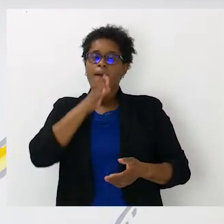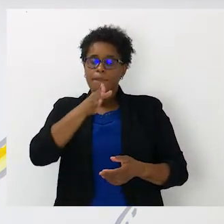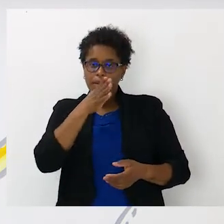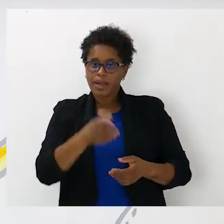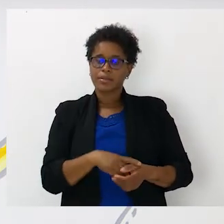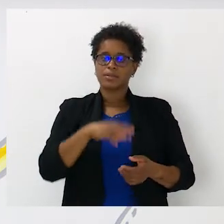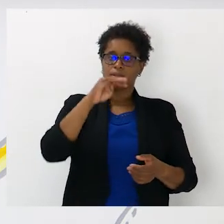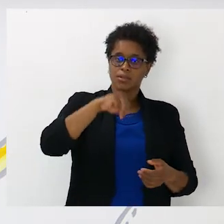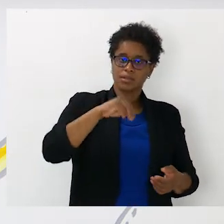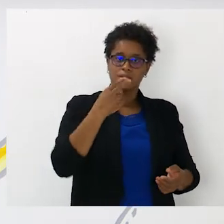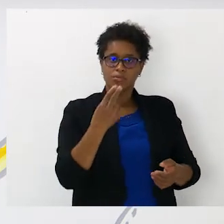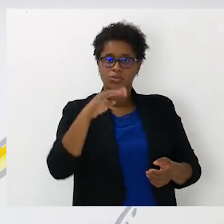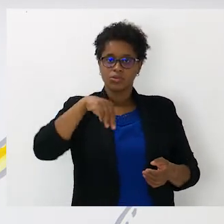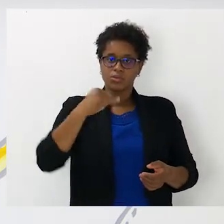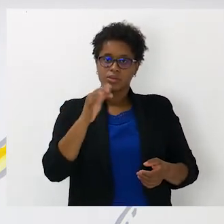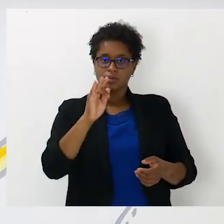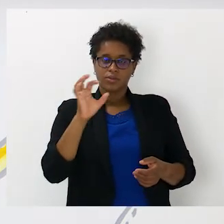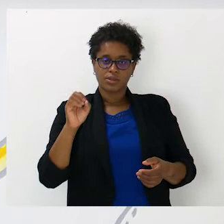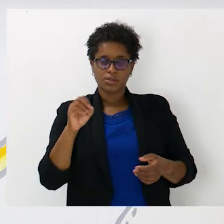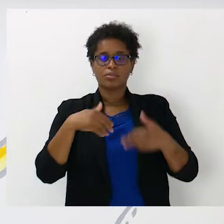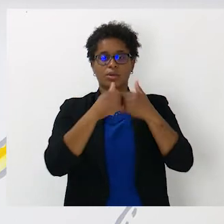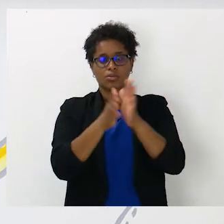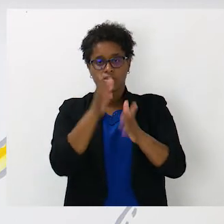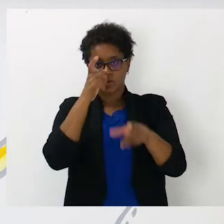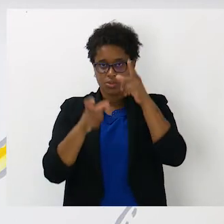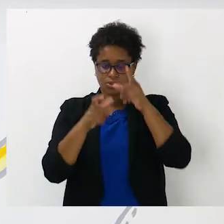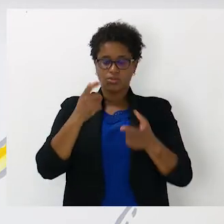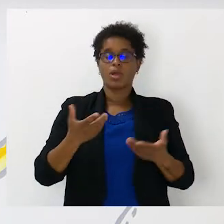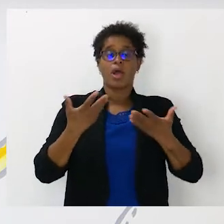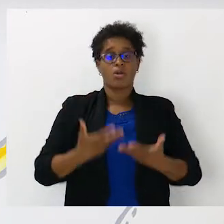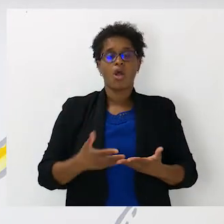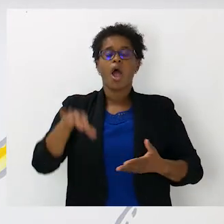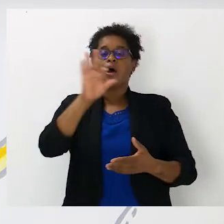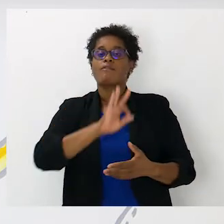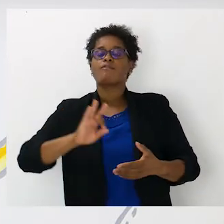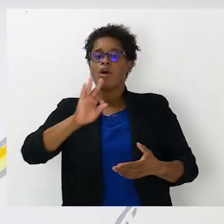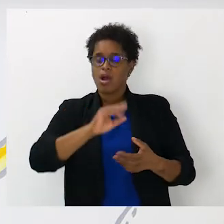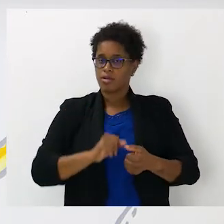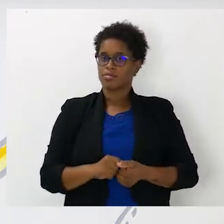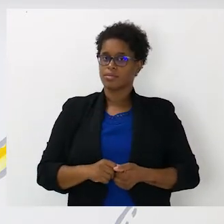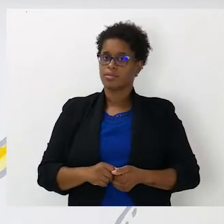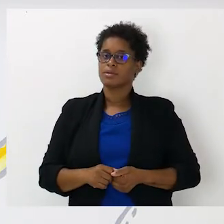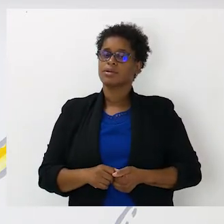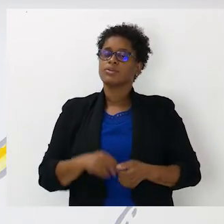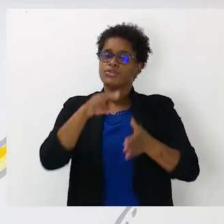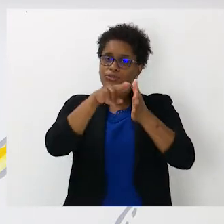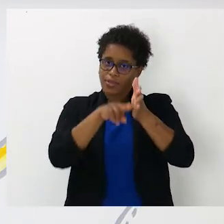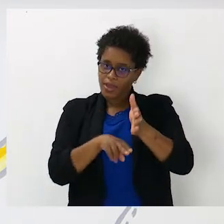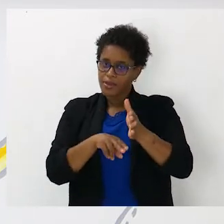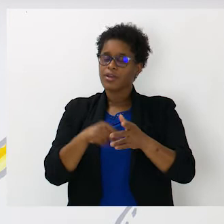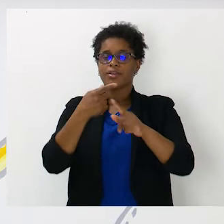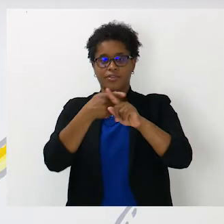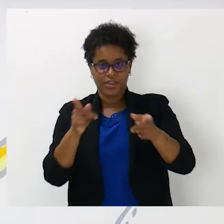de mumificação é para toda a gente. Agora, a forma de enterro